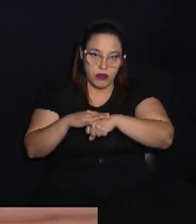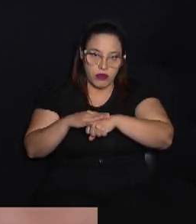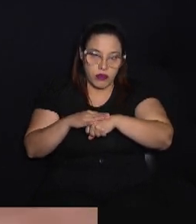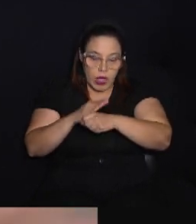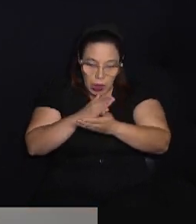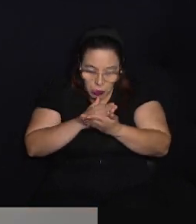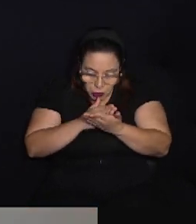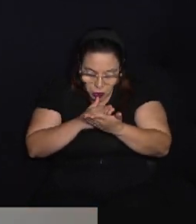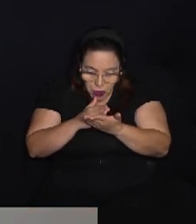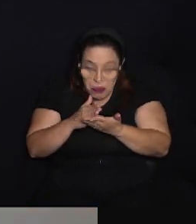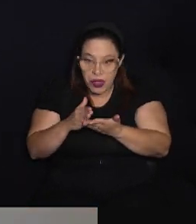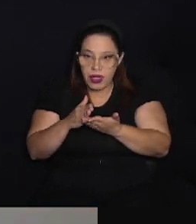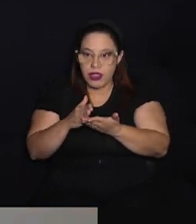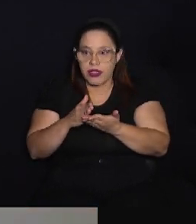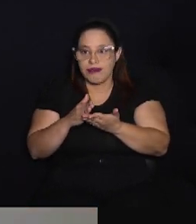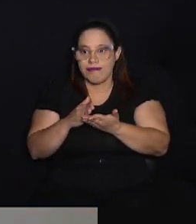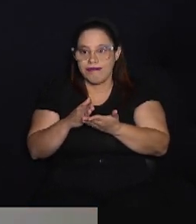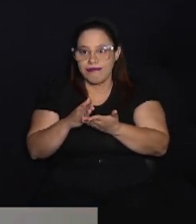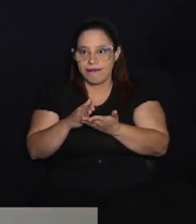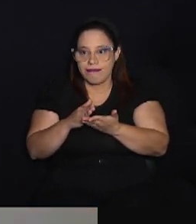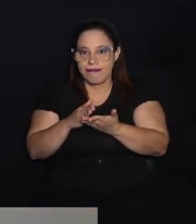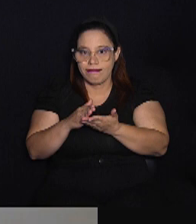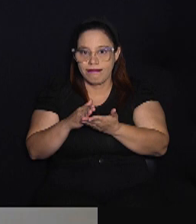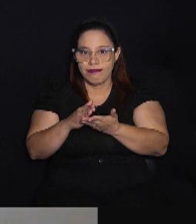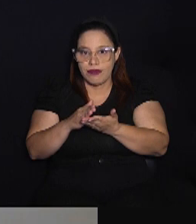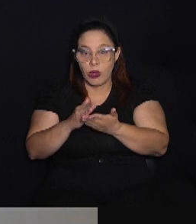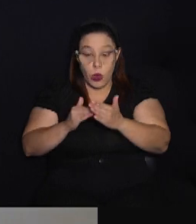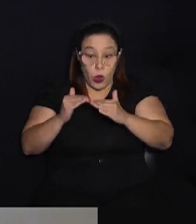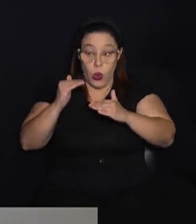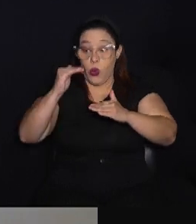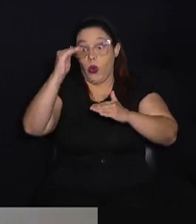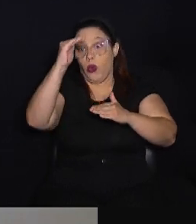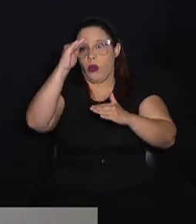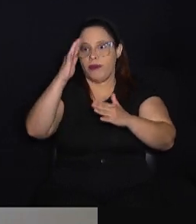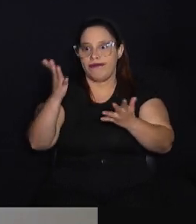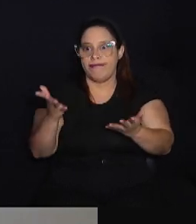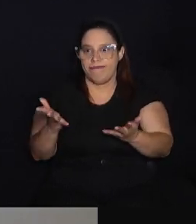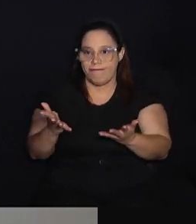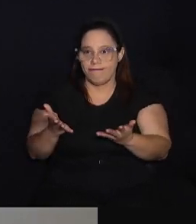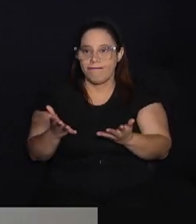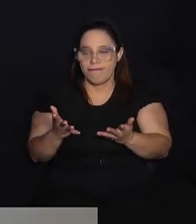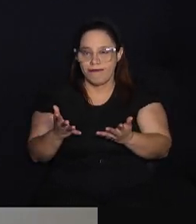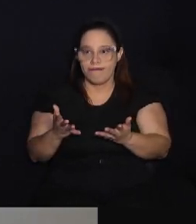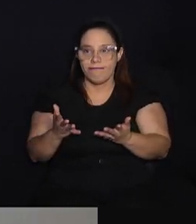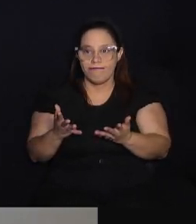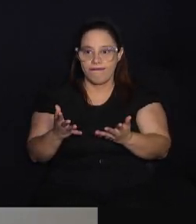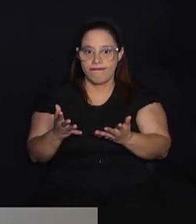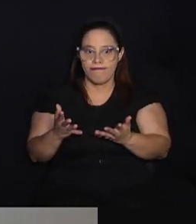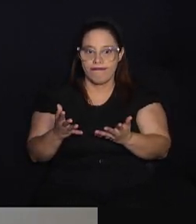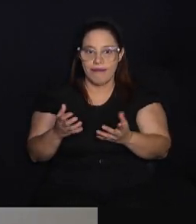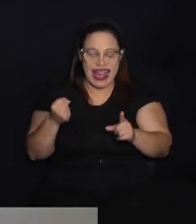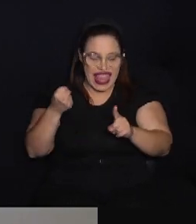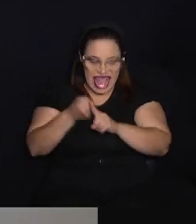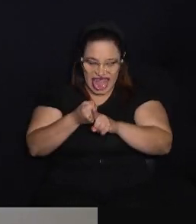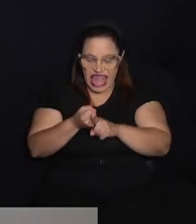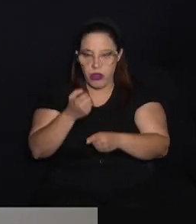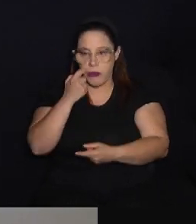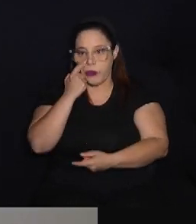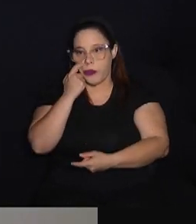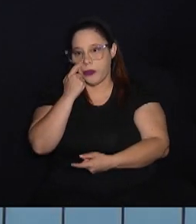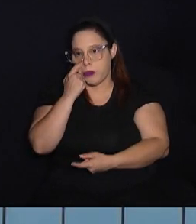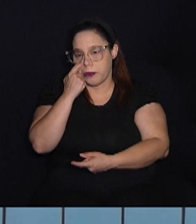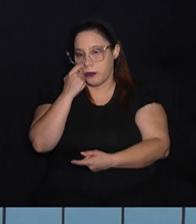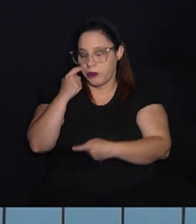estágio inicial, a gente permite que ela não evolua de forma tão exuberante.